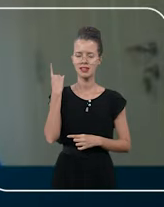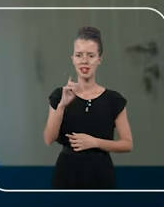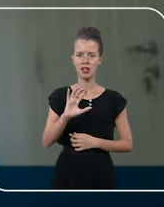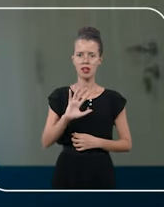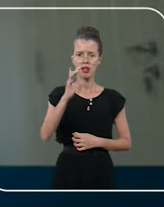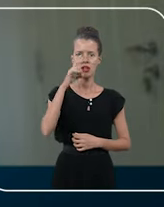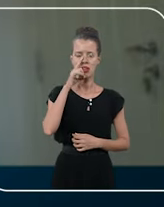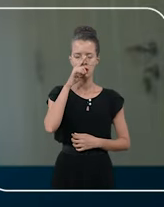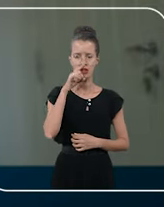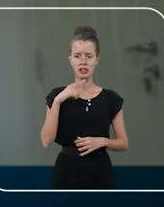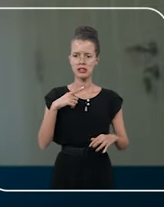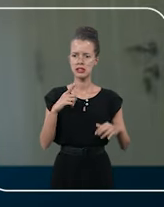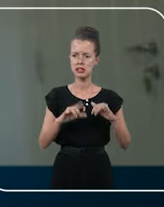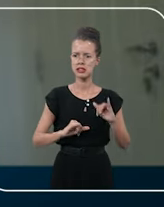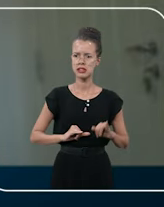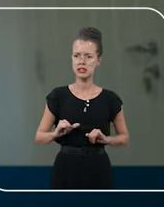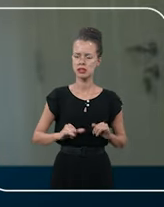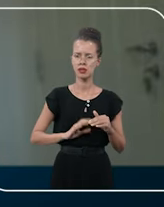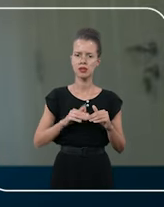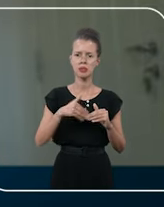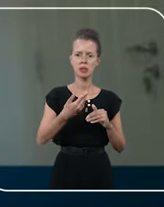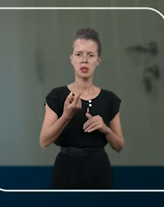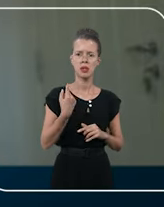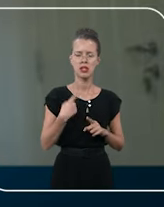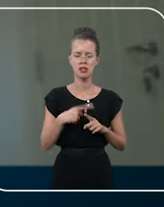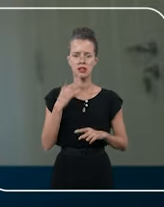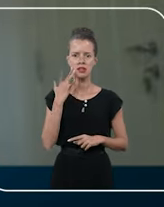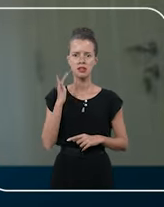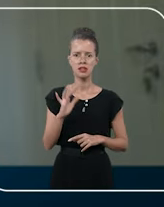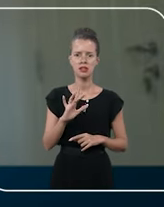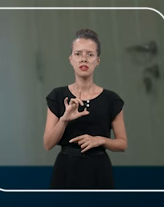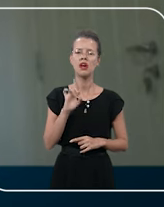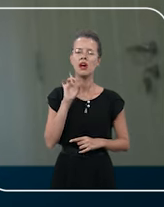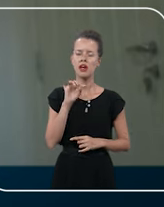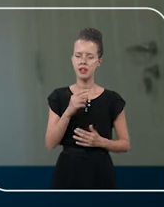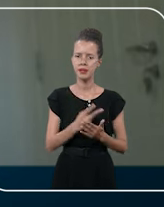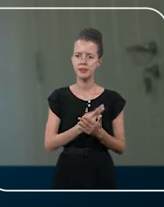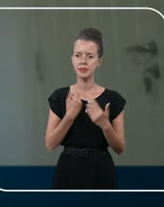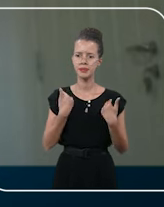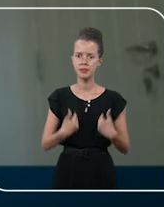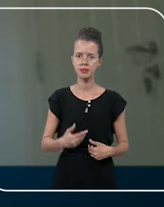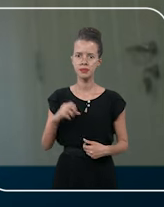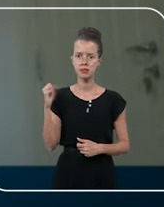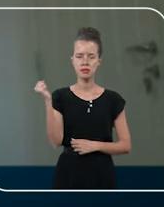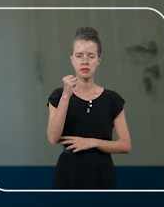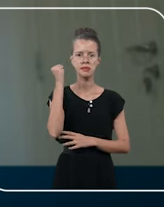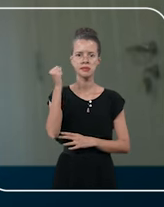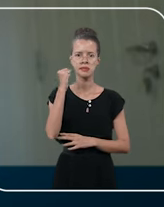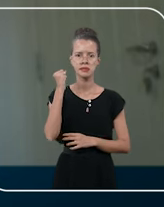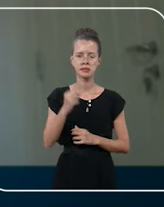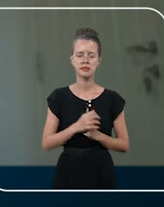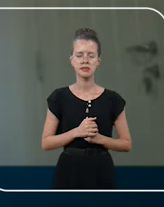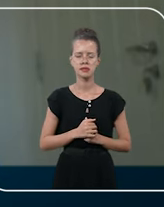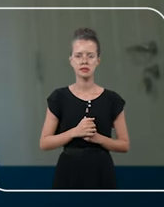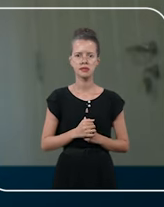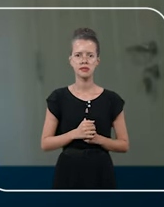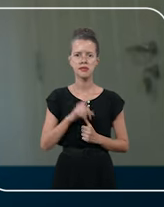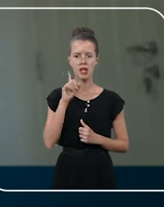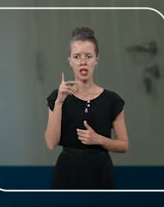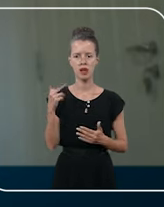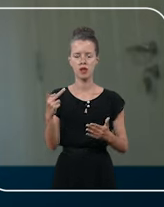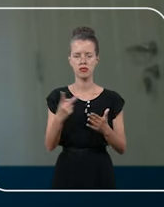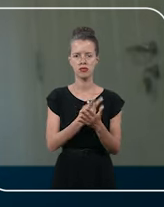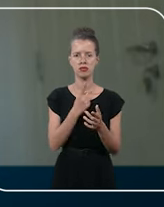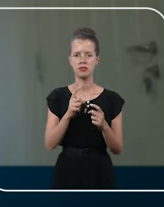isso seria uma infração aí de conduta grave desse médico, né? Seria de fato um erro médico.